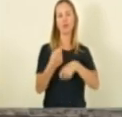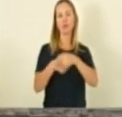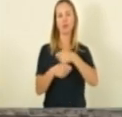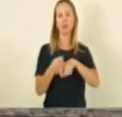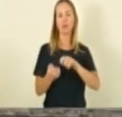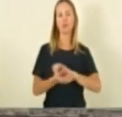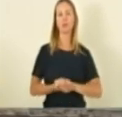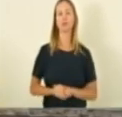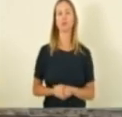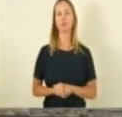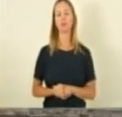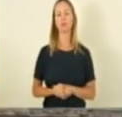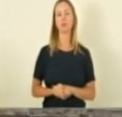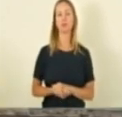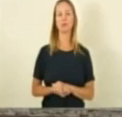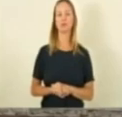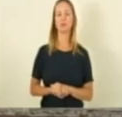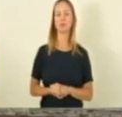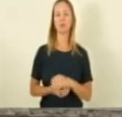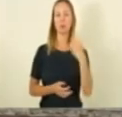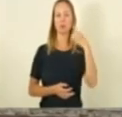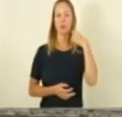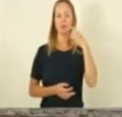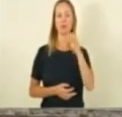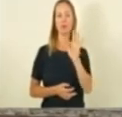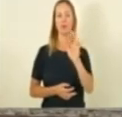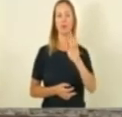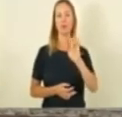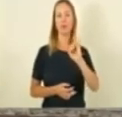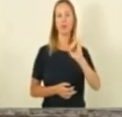para oferecer parecer oral matéria. Deputado Freitas.